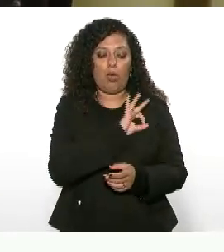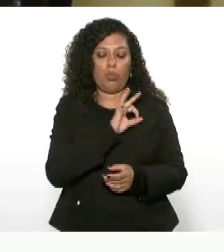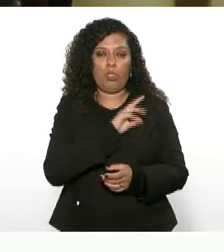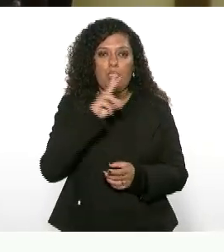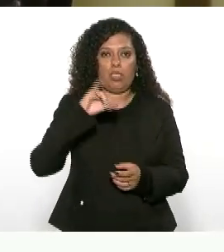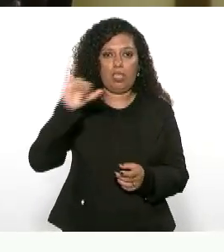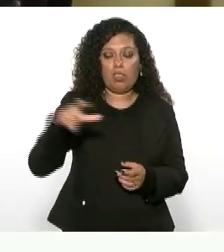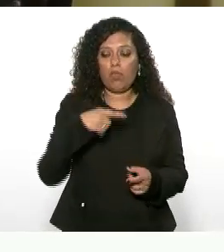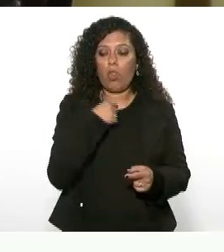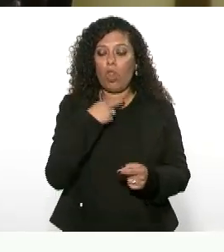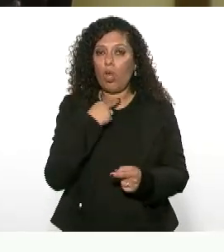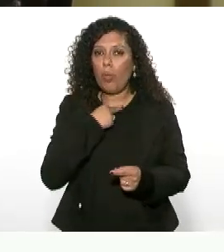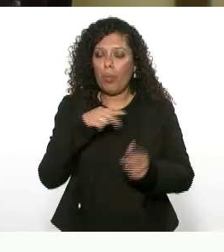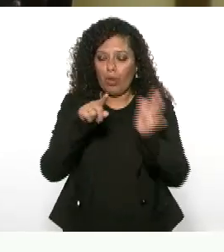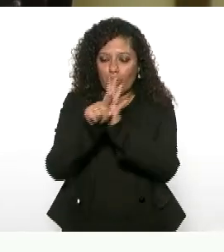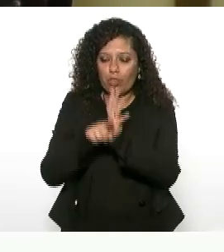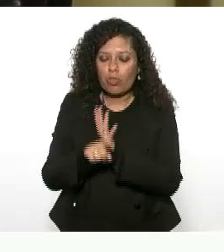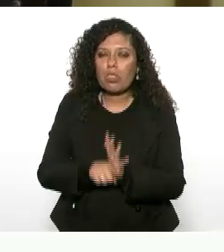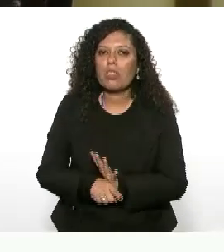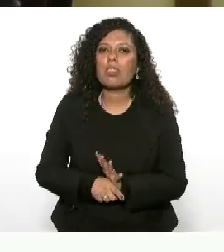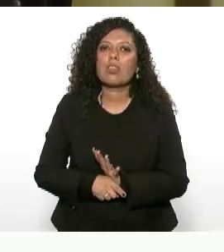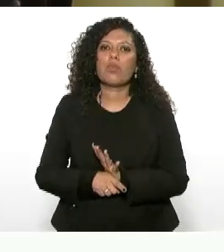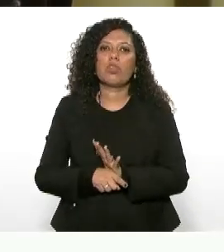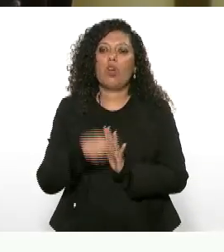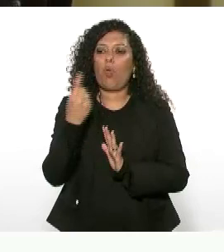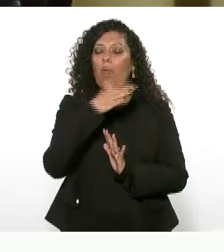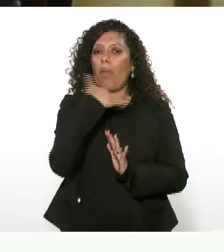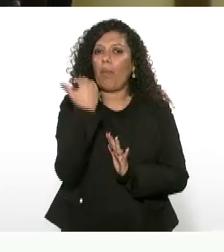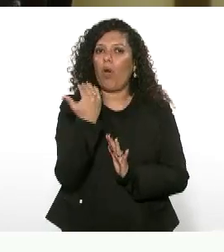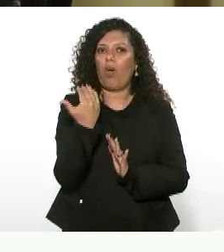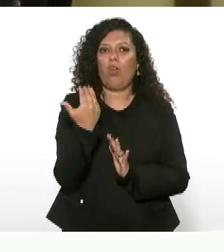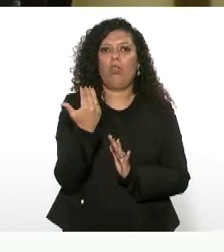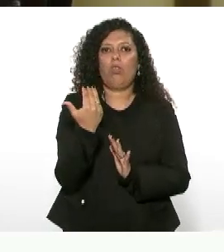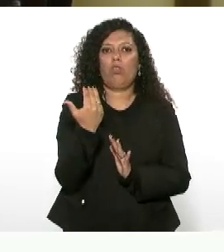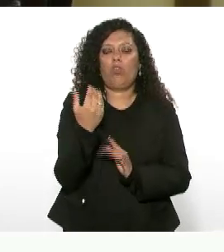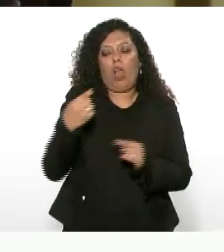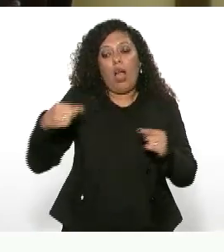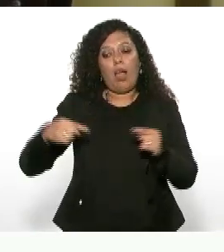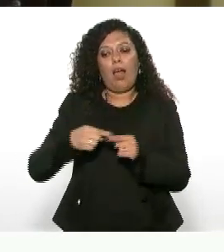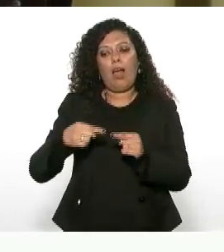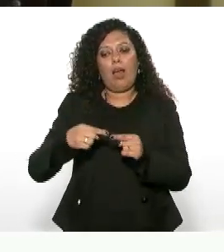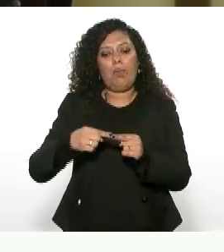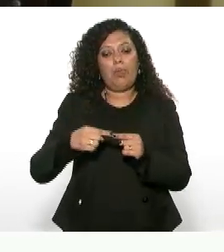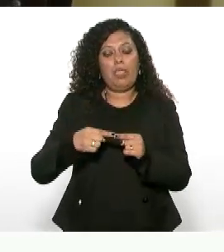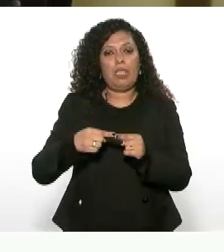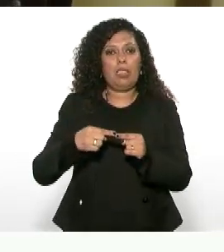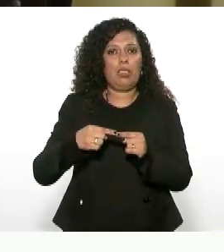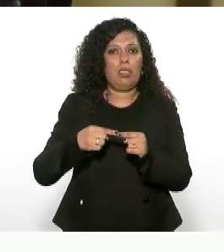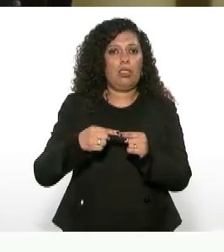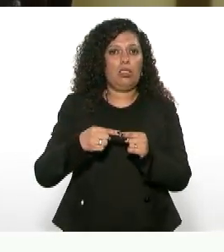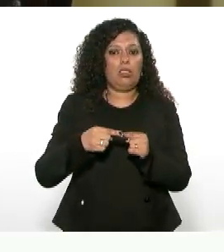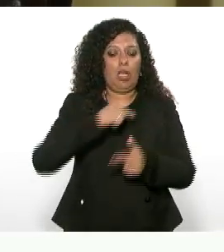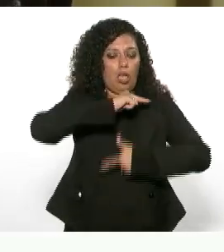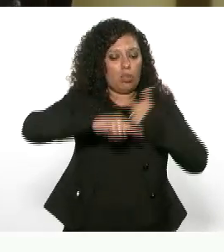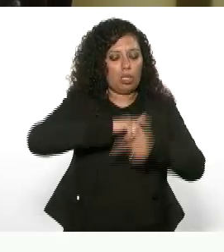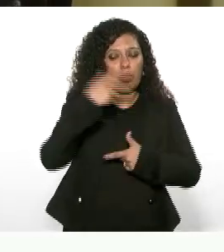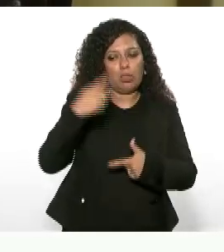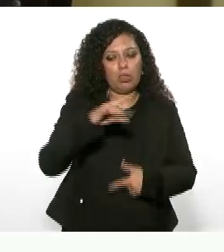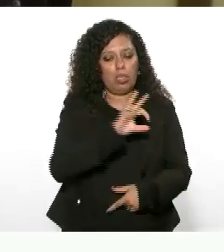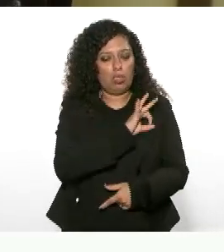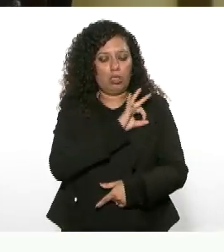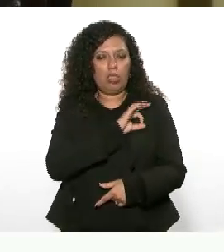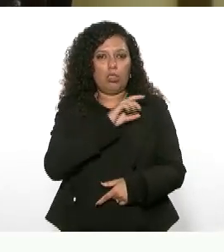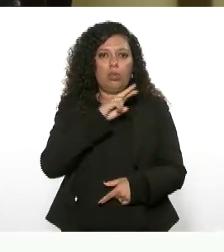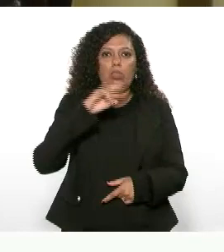não pode investigar uma morte decorrente de intervenção policial praticada pela Polícia Civil. Teria que ser quem? A